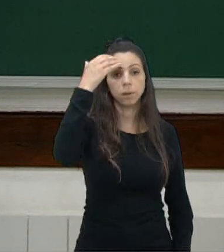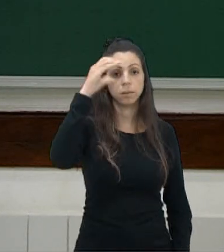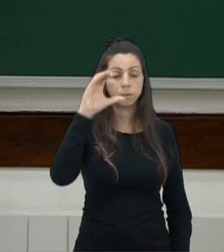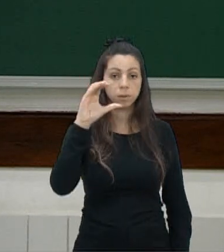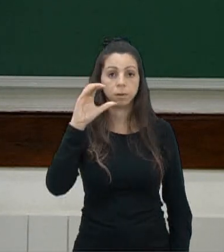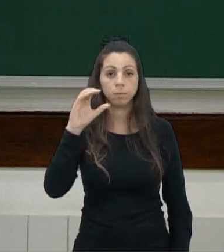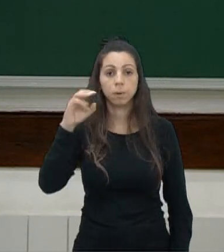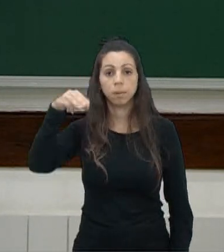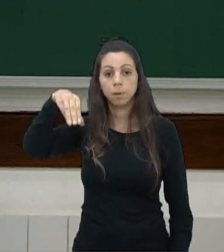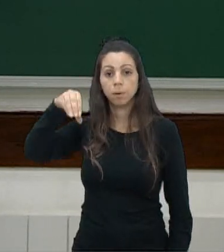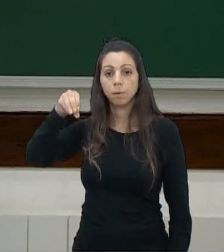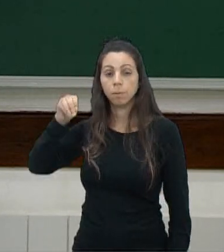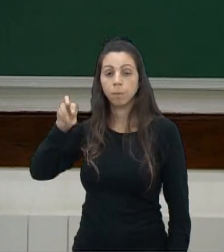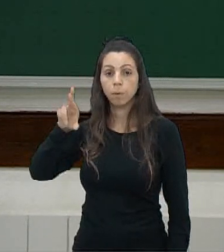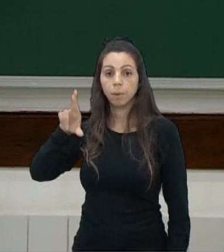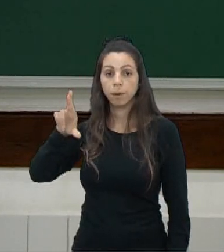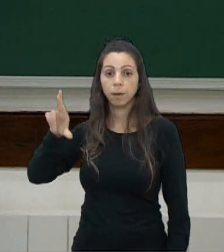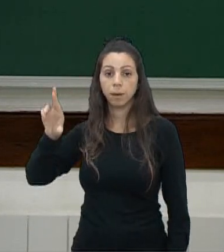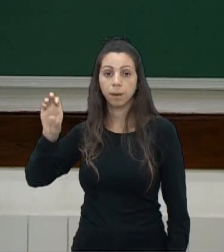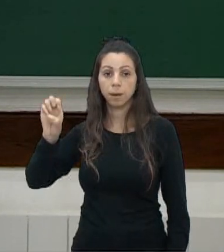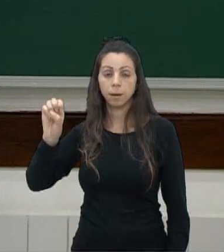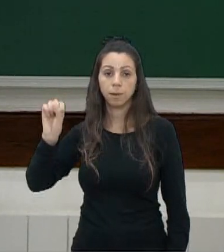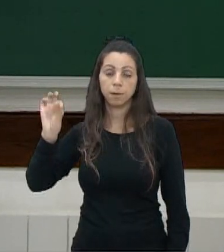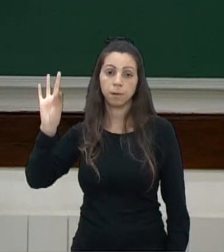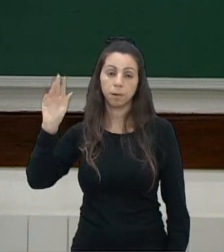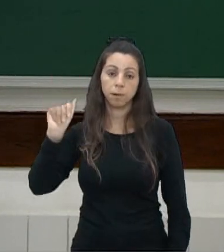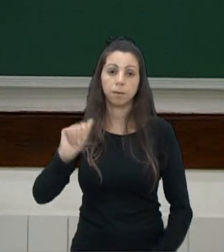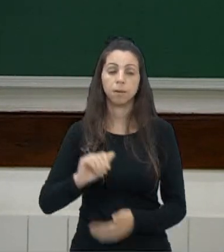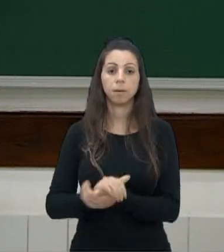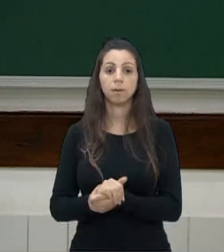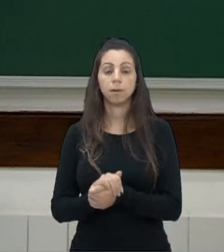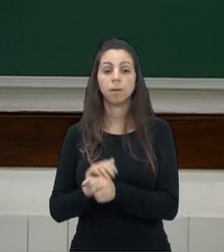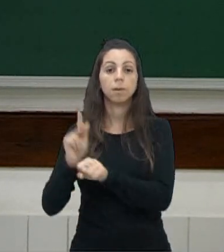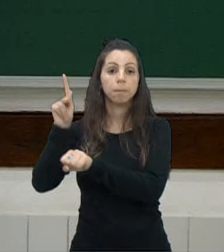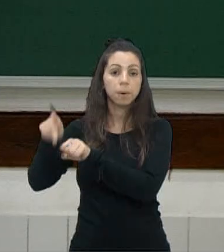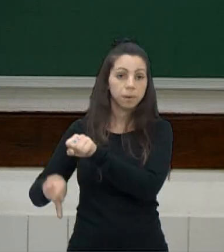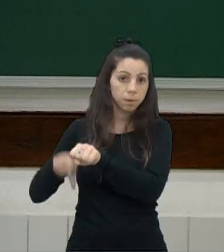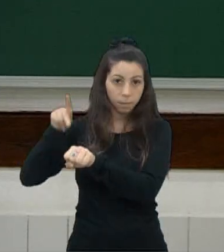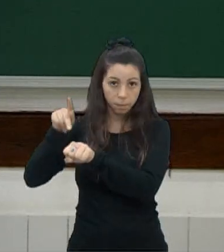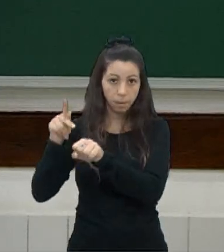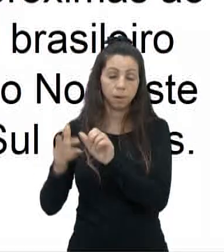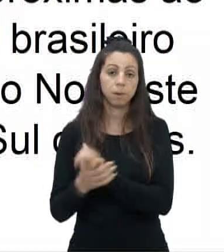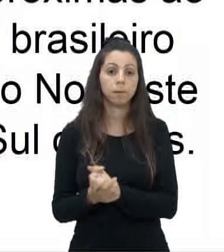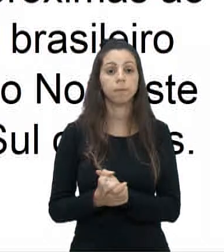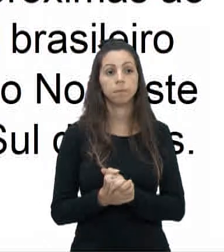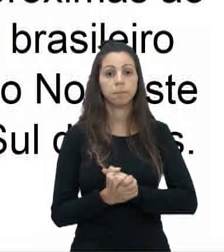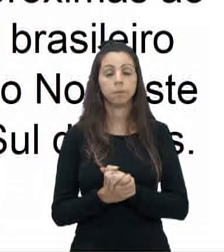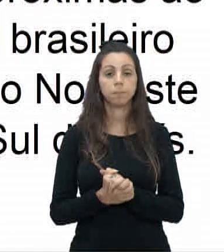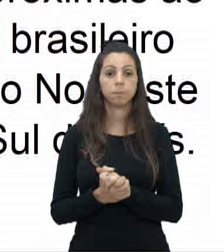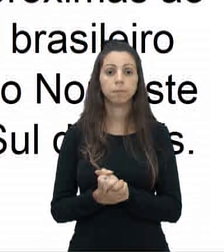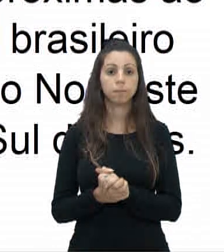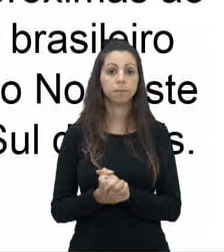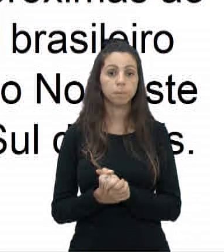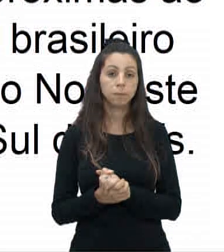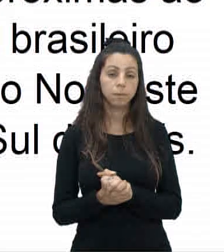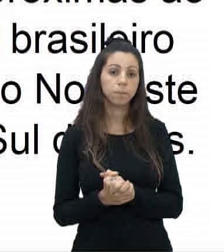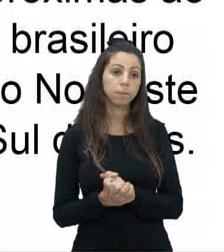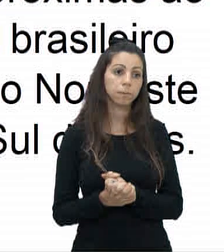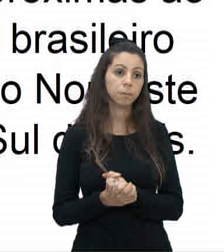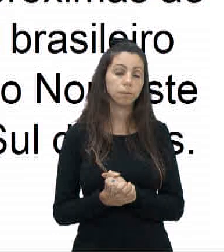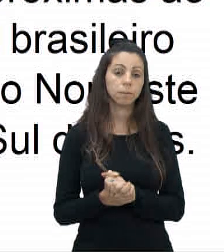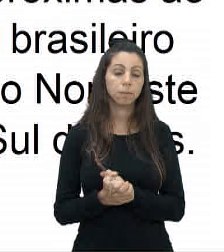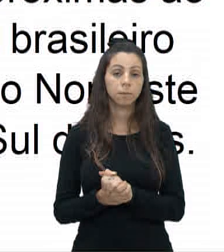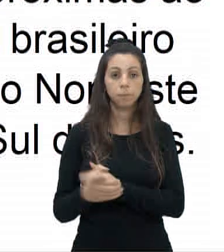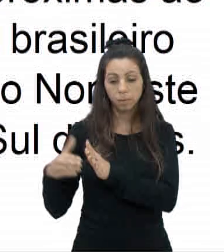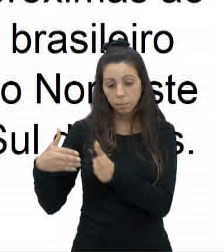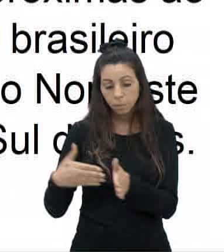escudo cristalino, que atravessa essa forma de relevo, conforme você pode ver aqui, ó, em alguns pontos, aonde nós temos a